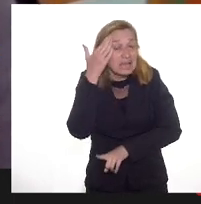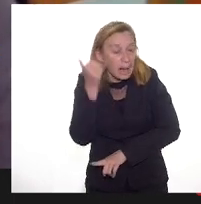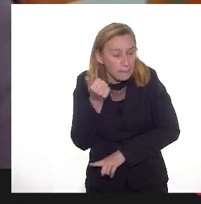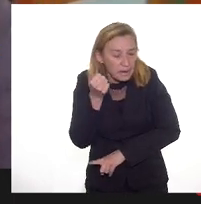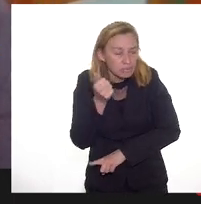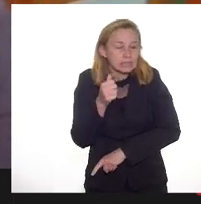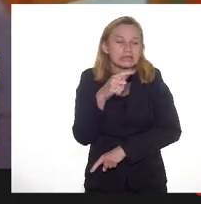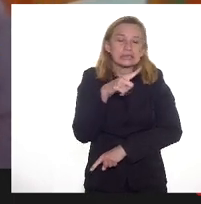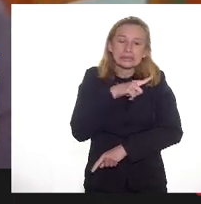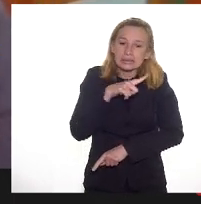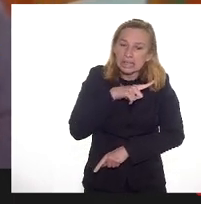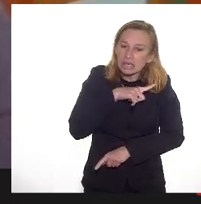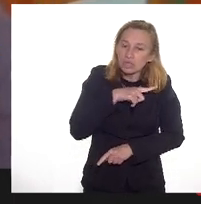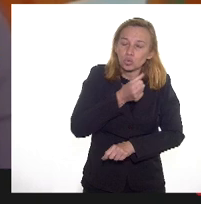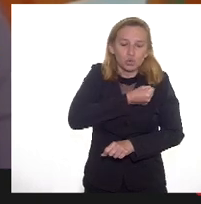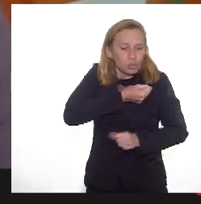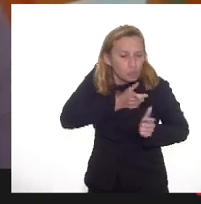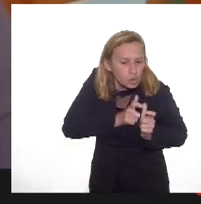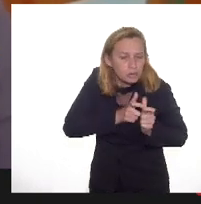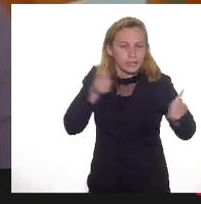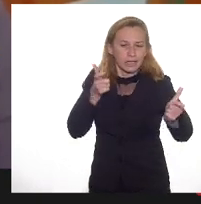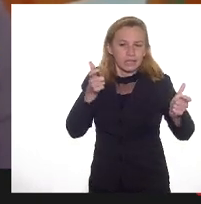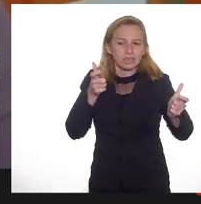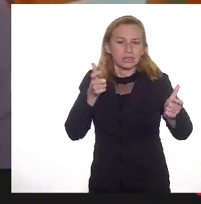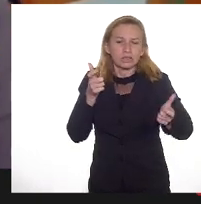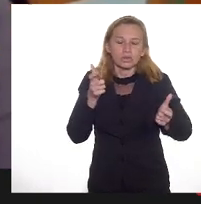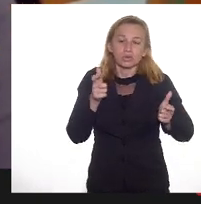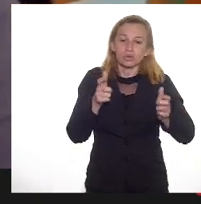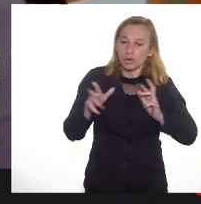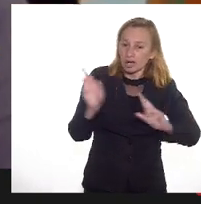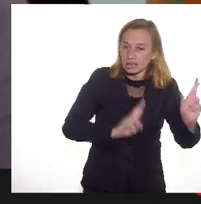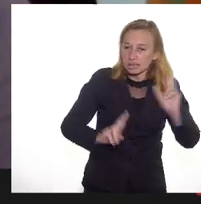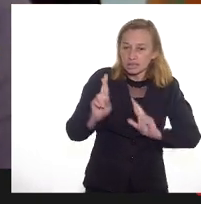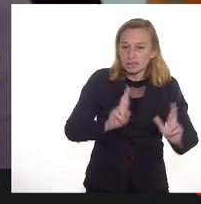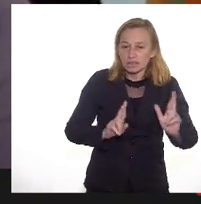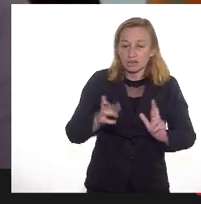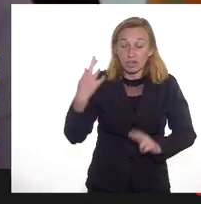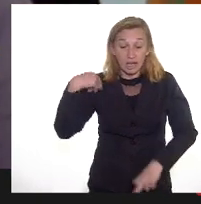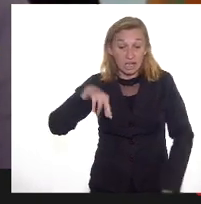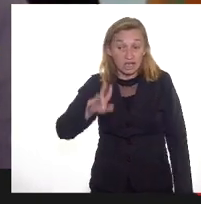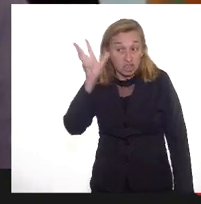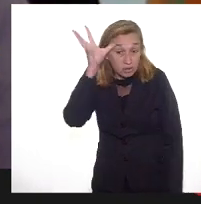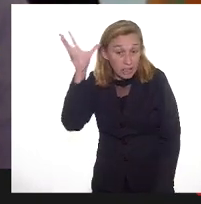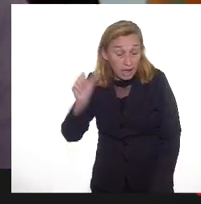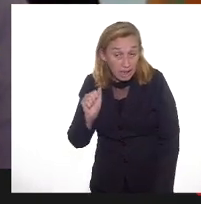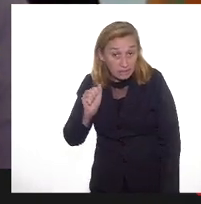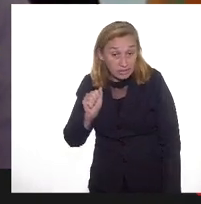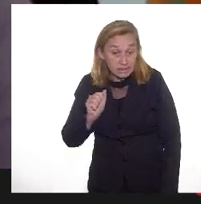existe esse maior número com relação às religiões de matizes africanas.